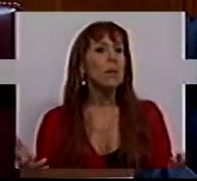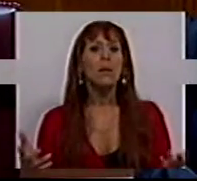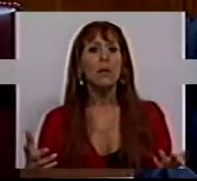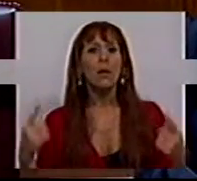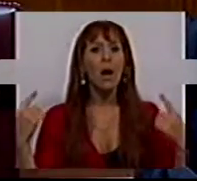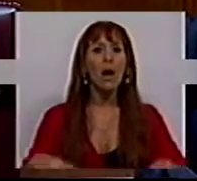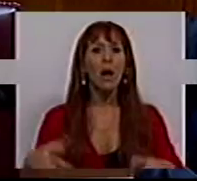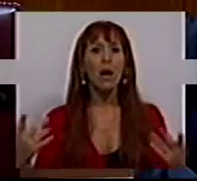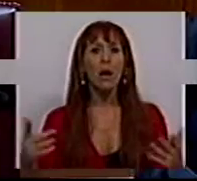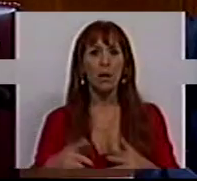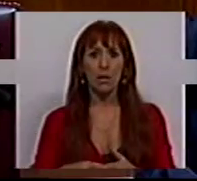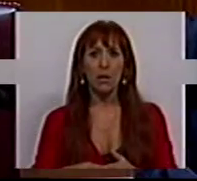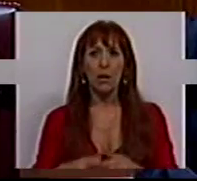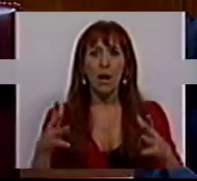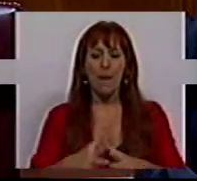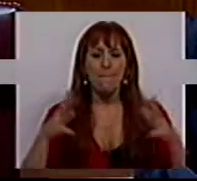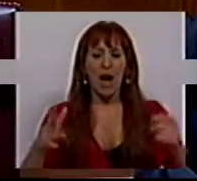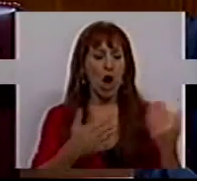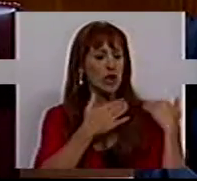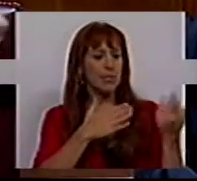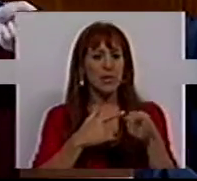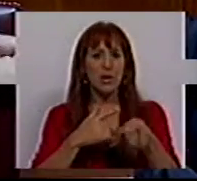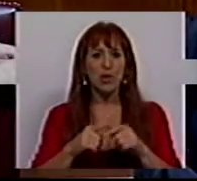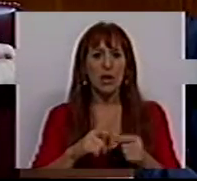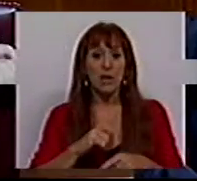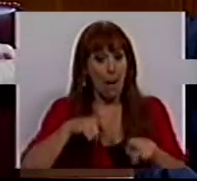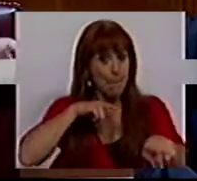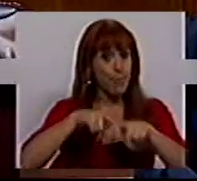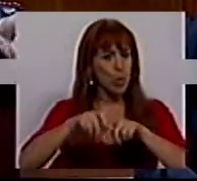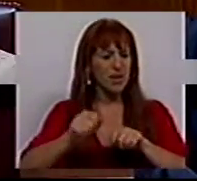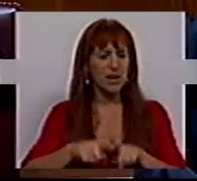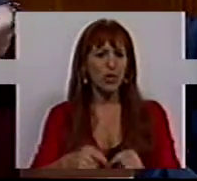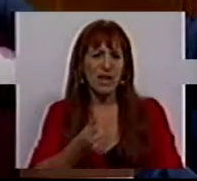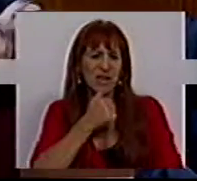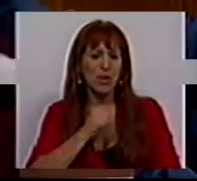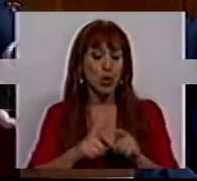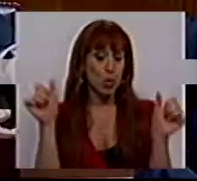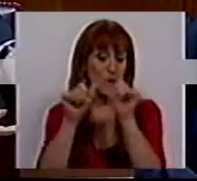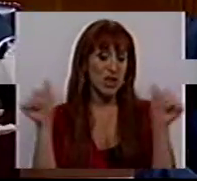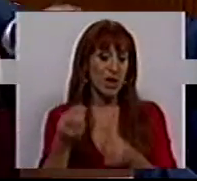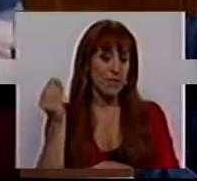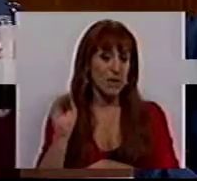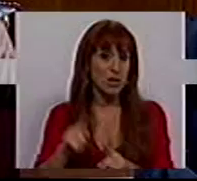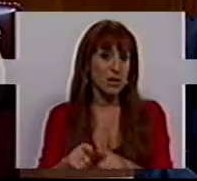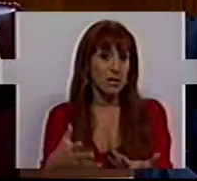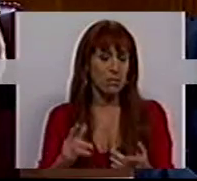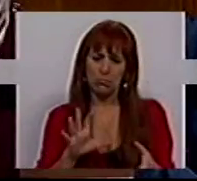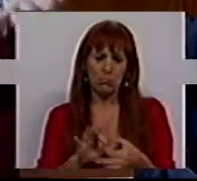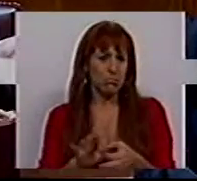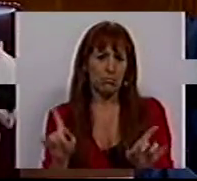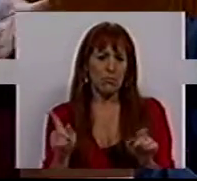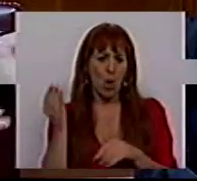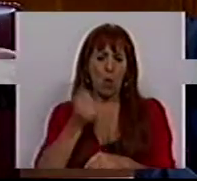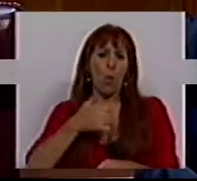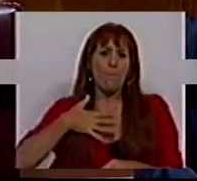de haver uma maior responsabilização política das decisões do sistema financeiro que não devem caber